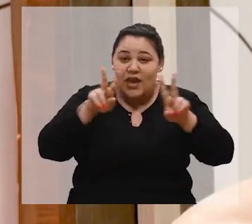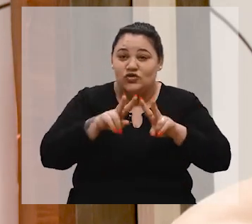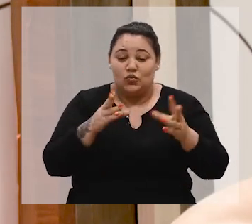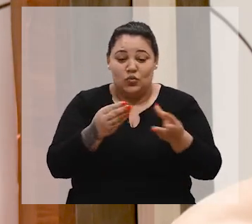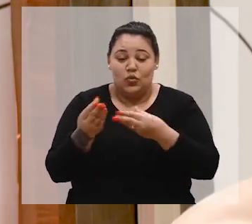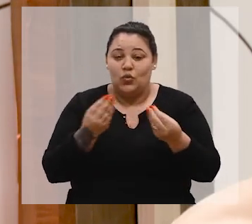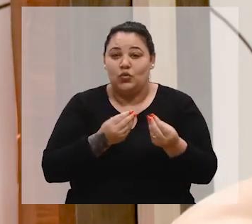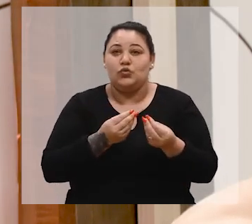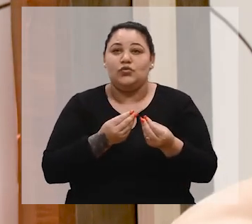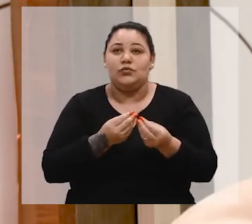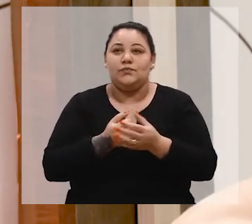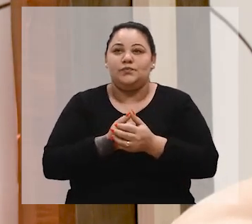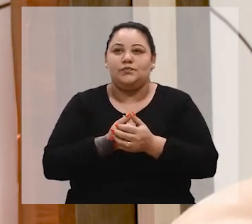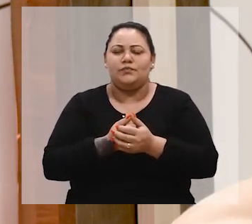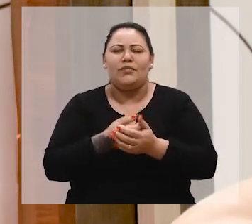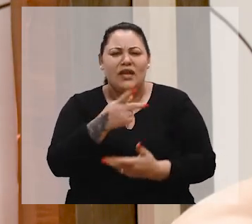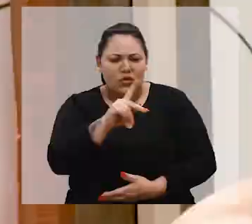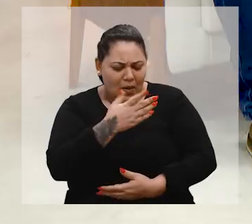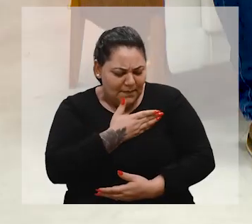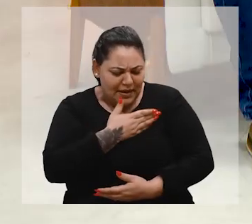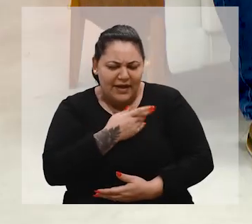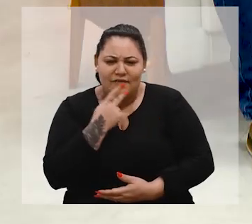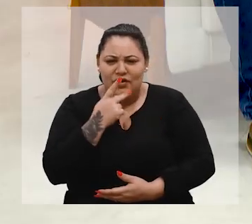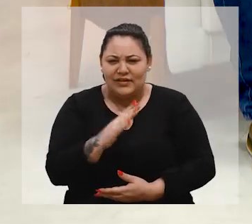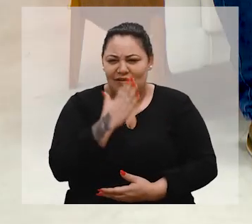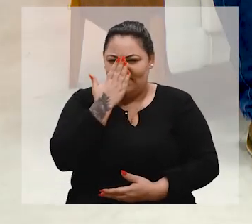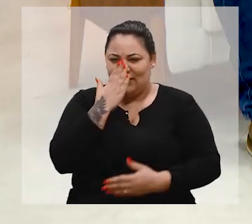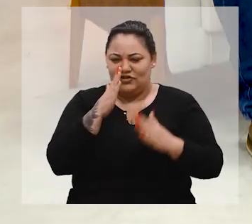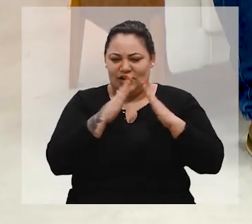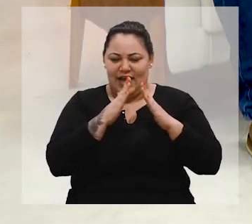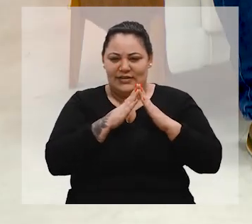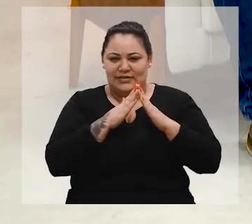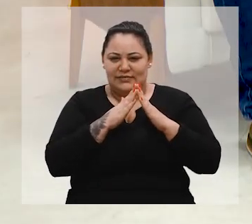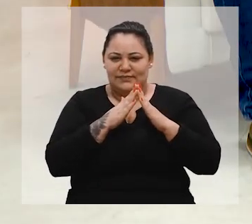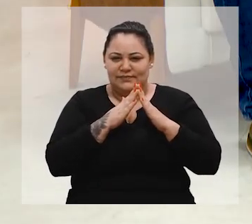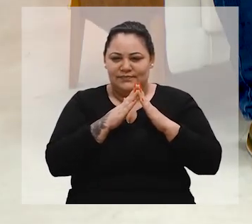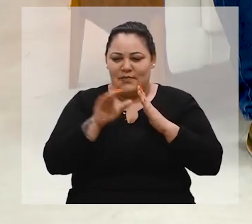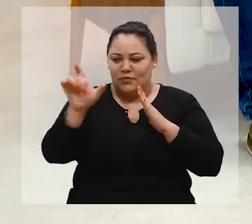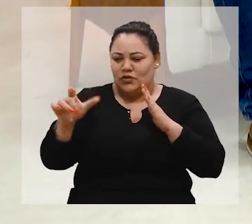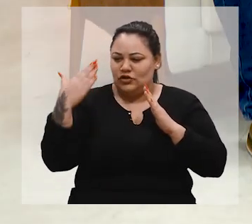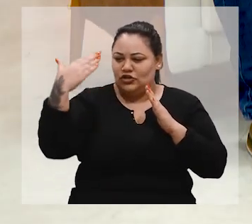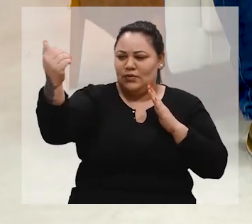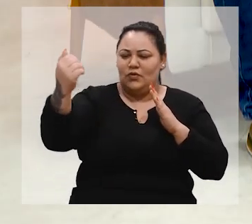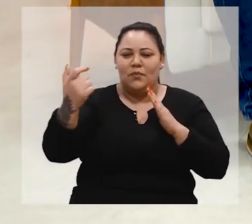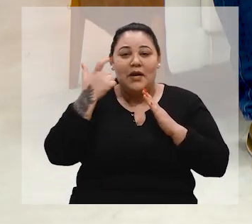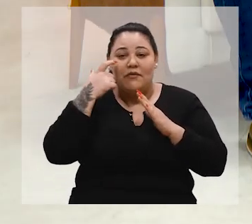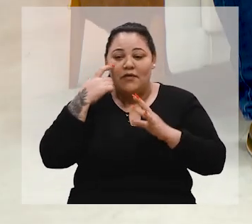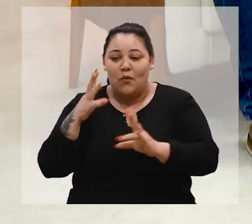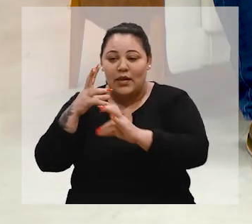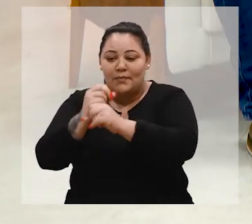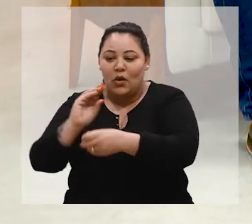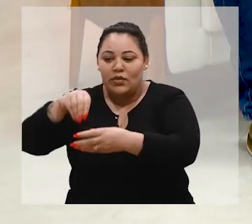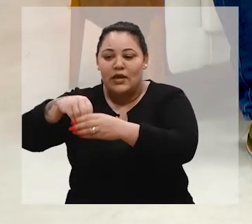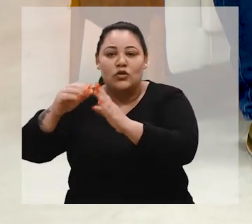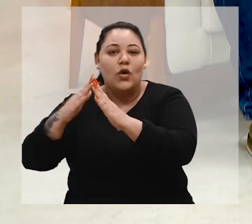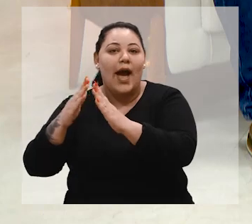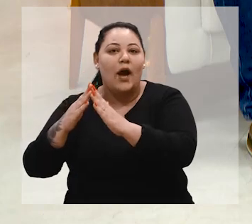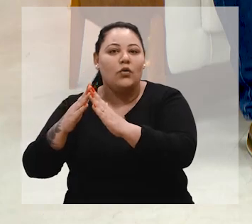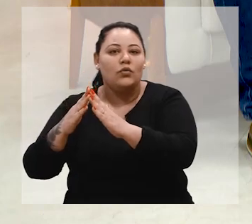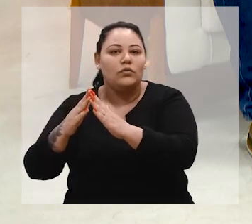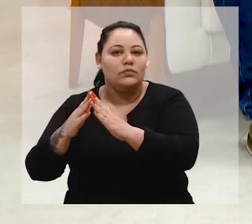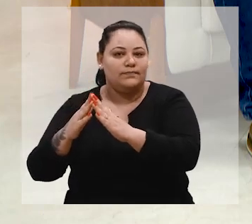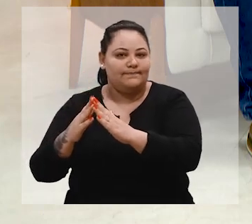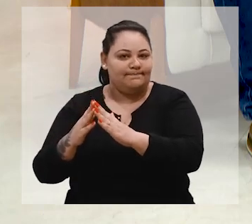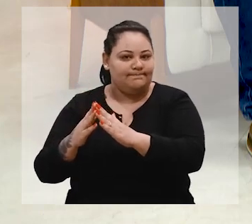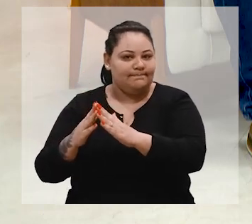enxerga muito, né, comumente. Sua amiga disse que na frente de casa um desconhecido a chamou para ver um animalzinho dentro do carro, que são as